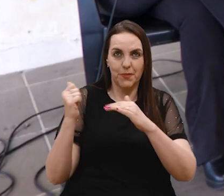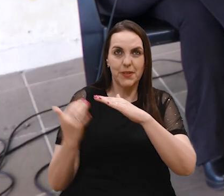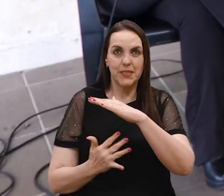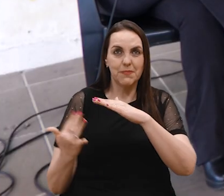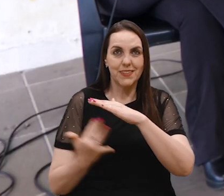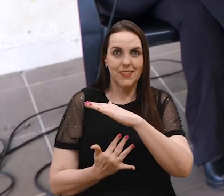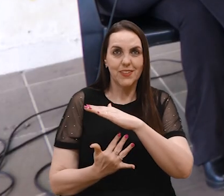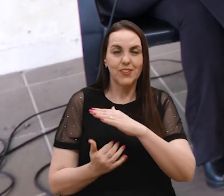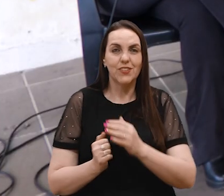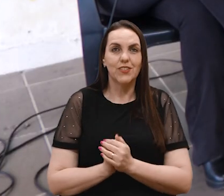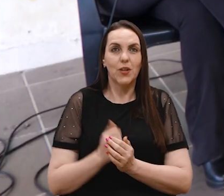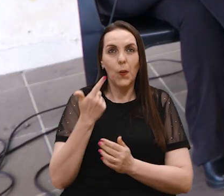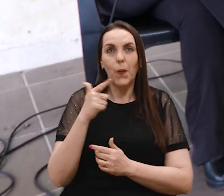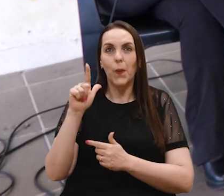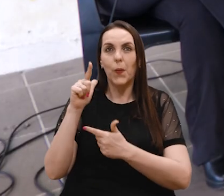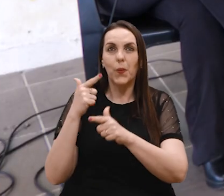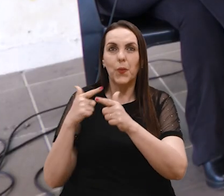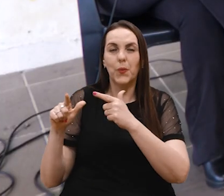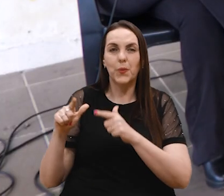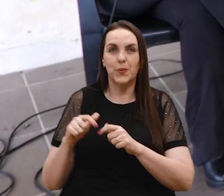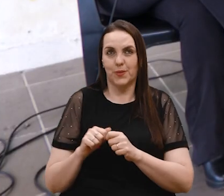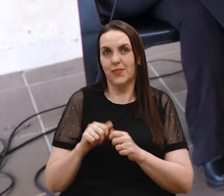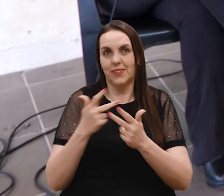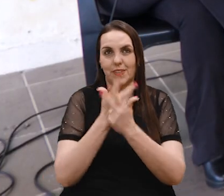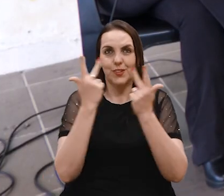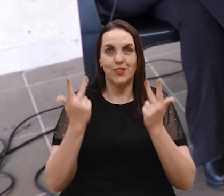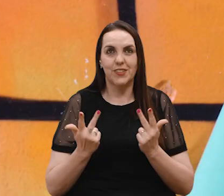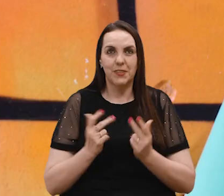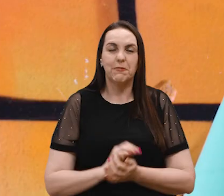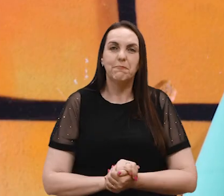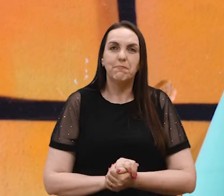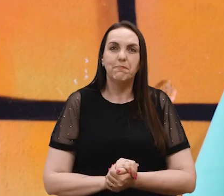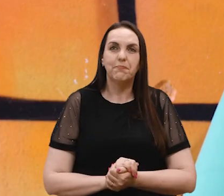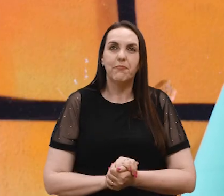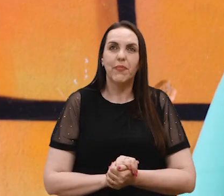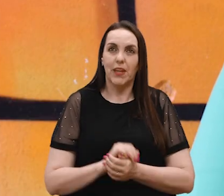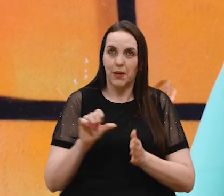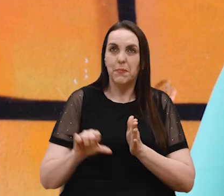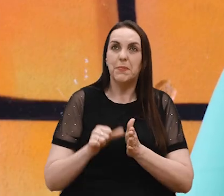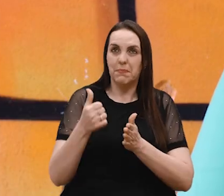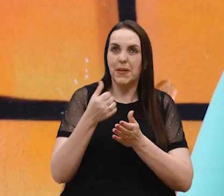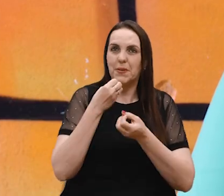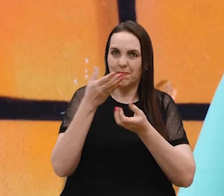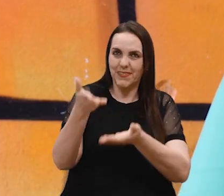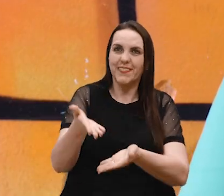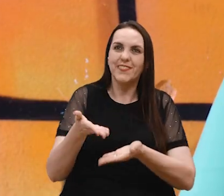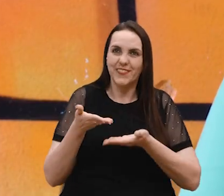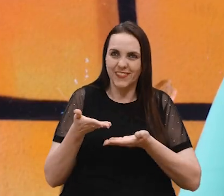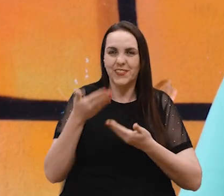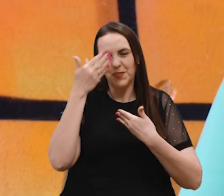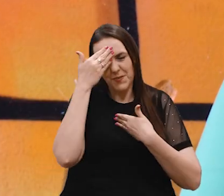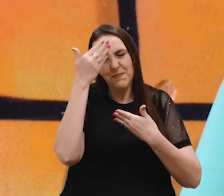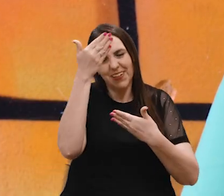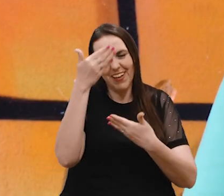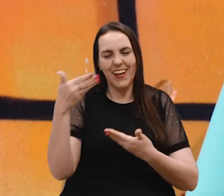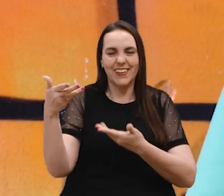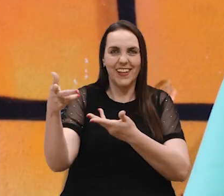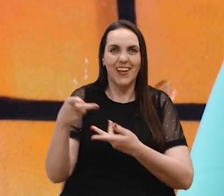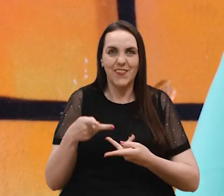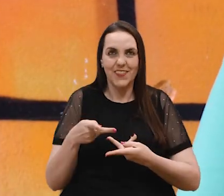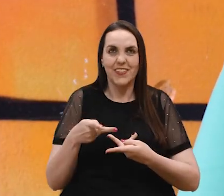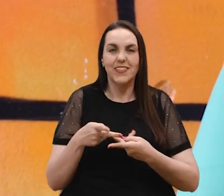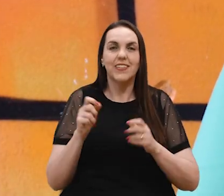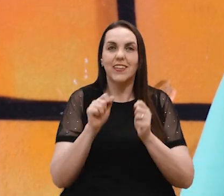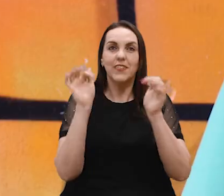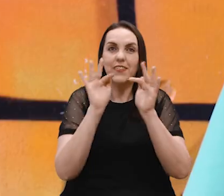alunos de outras etnias? Muito bem, primeiramente sejam bem-vindos, né? Obrigada pela visita, estamos